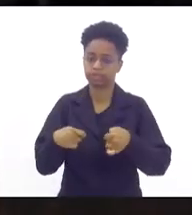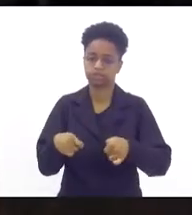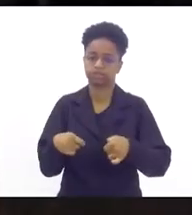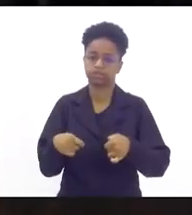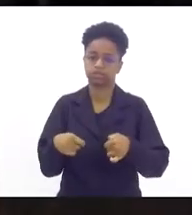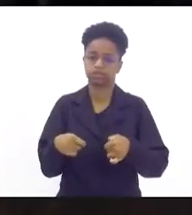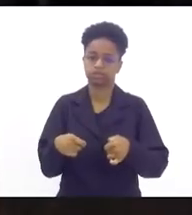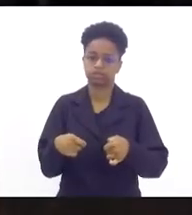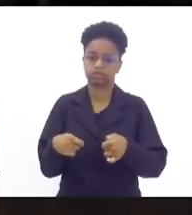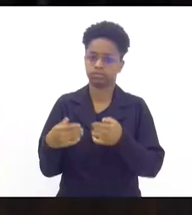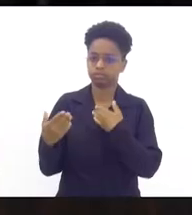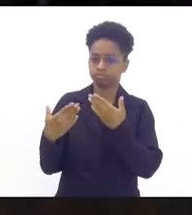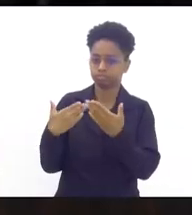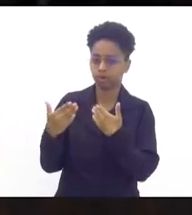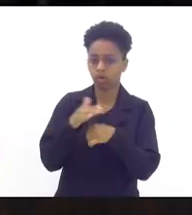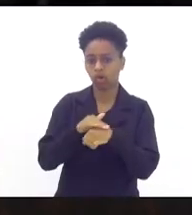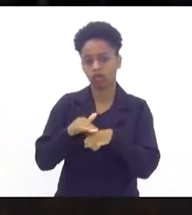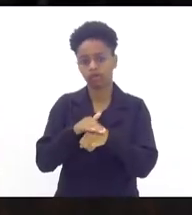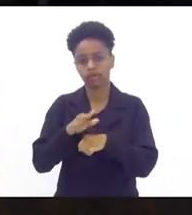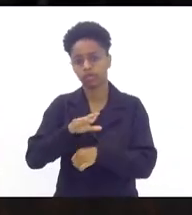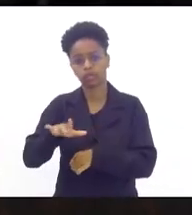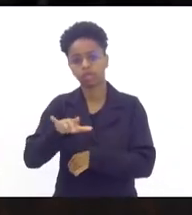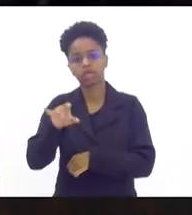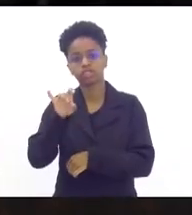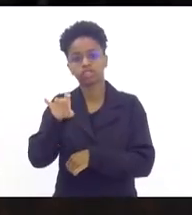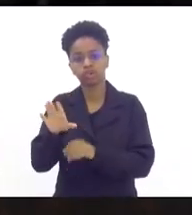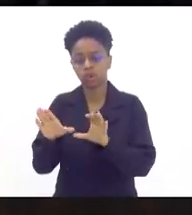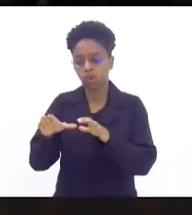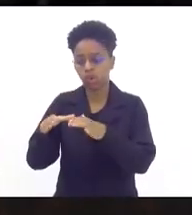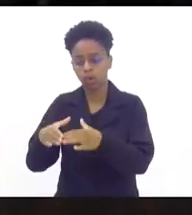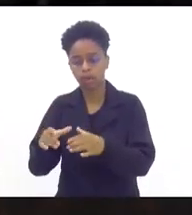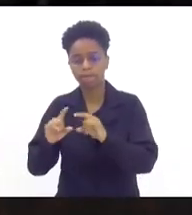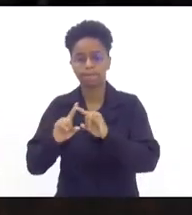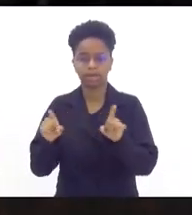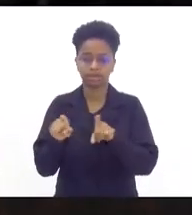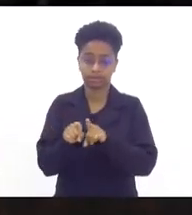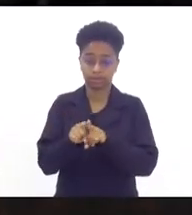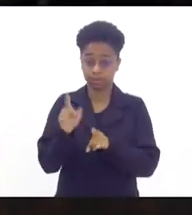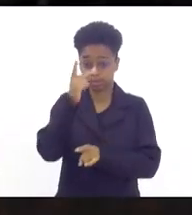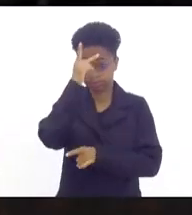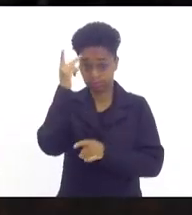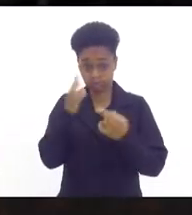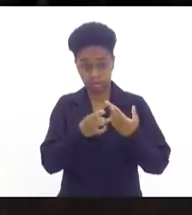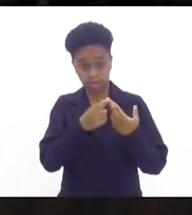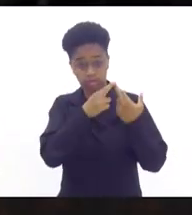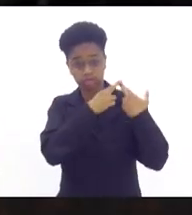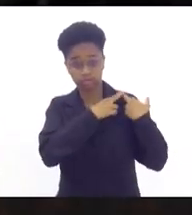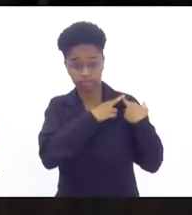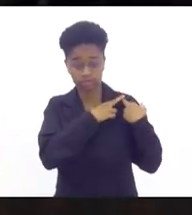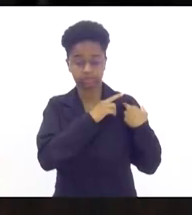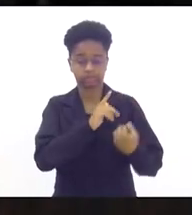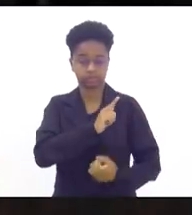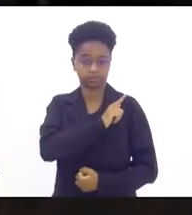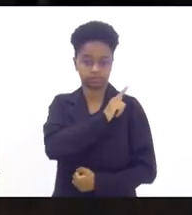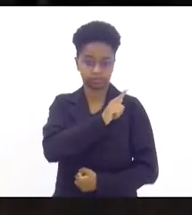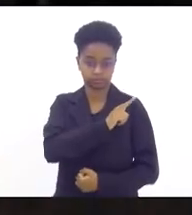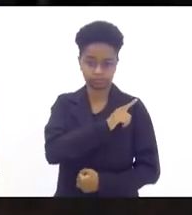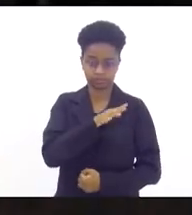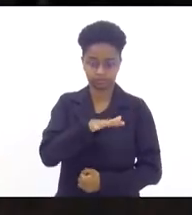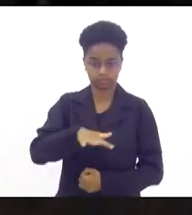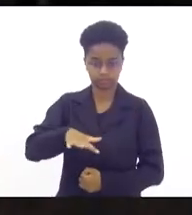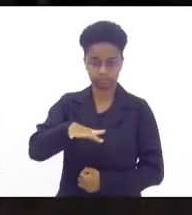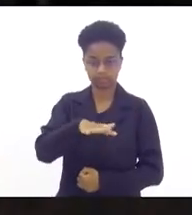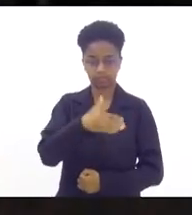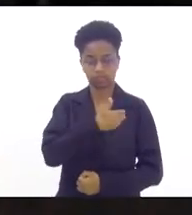uma conversa não só com a comunidade mas também com aqueles que estão à frente da gestão da ordem